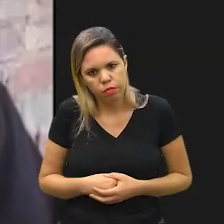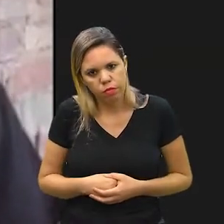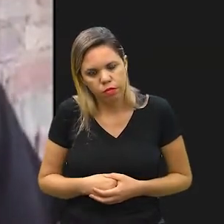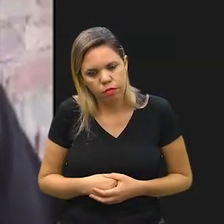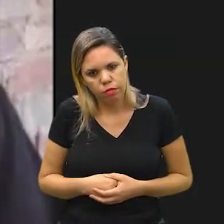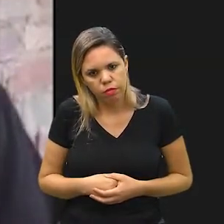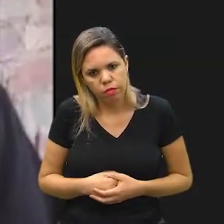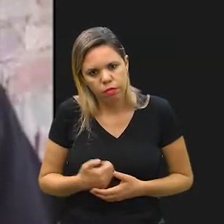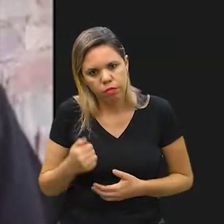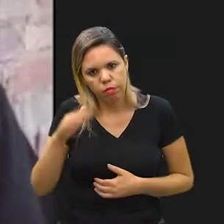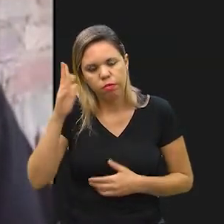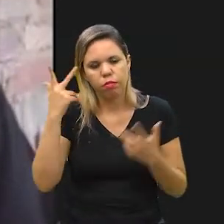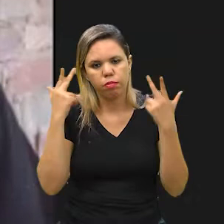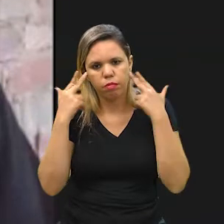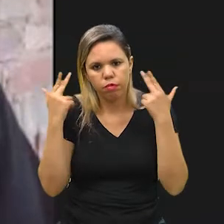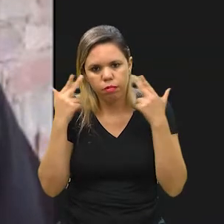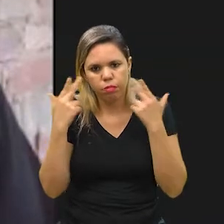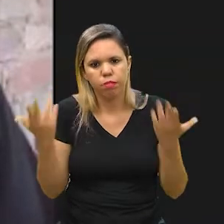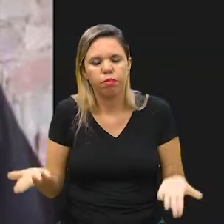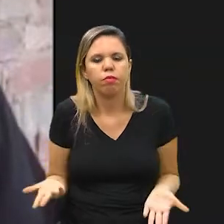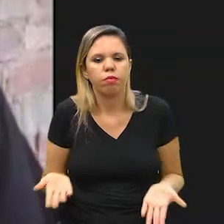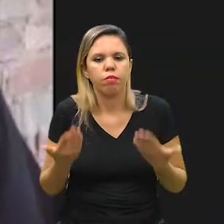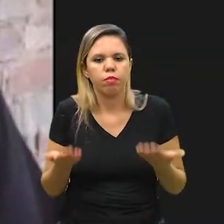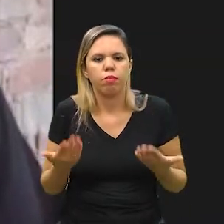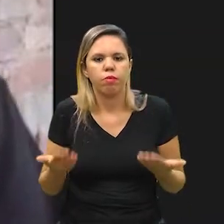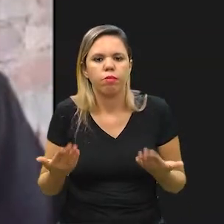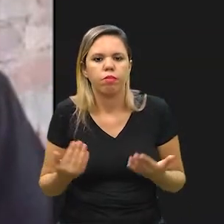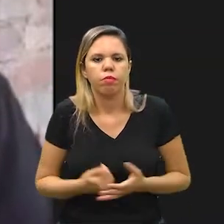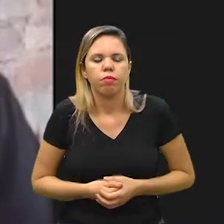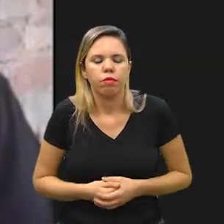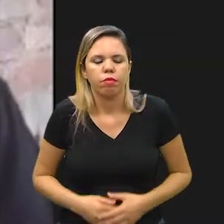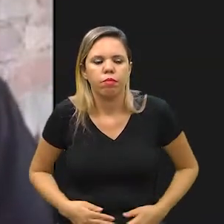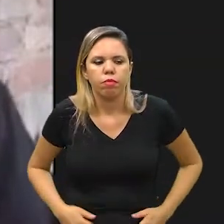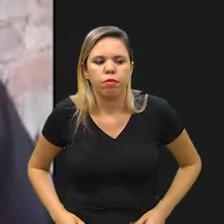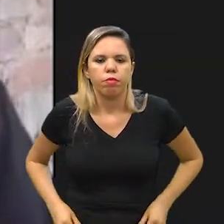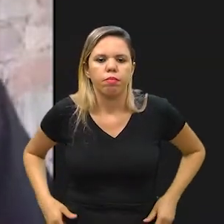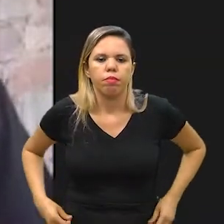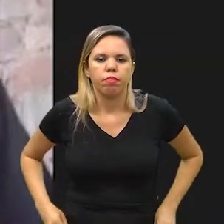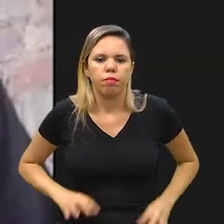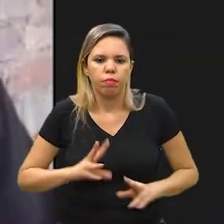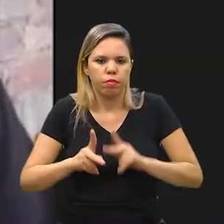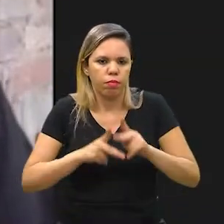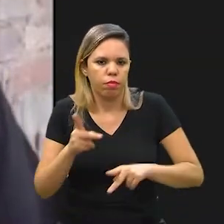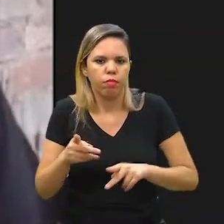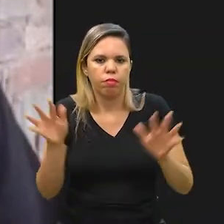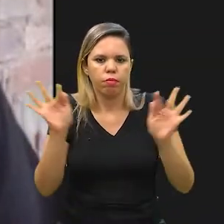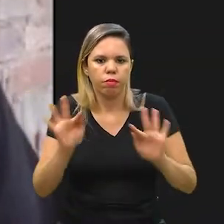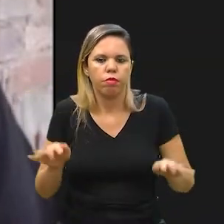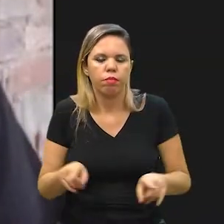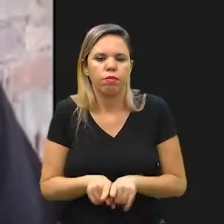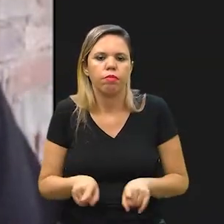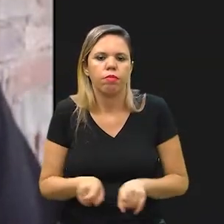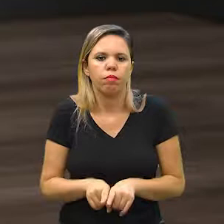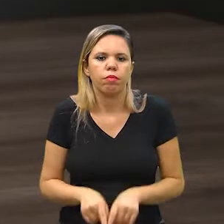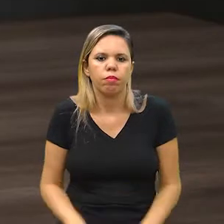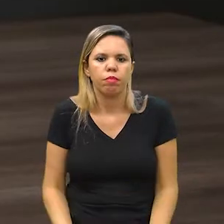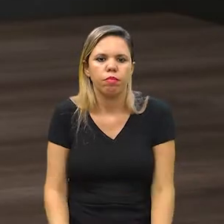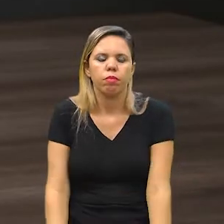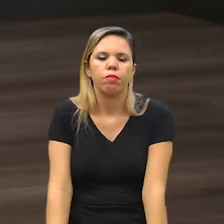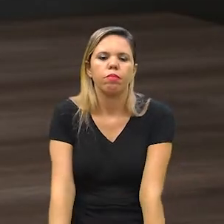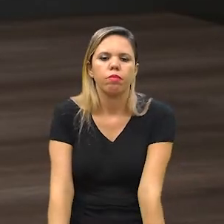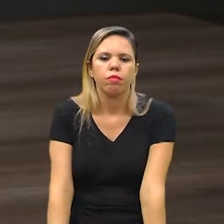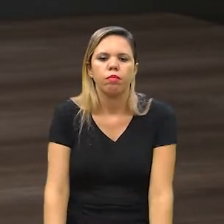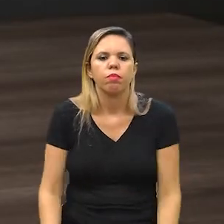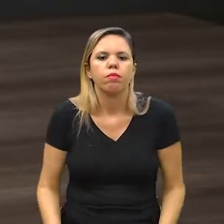um pouquinho mais naturalmente, né? Mais leve, né? E para todo mundo ficar mais feliz também, né?